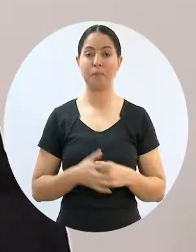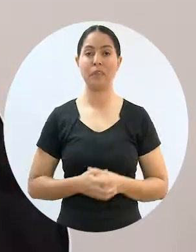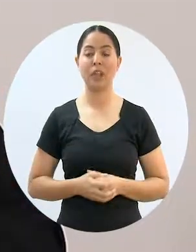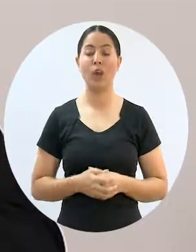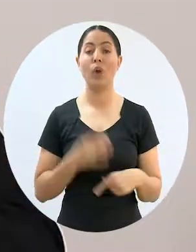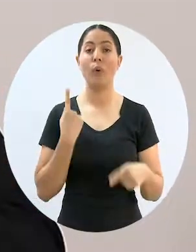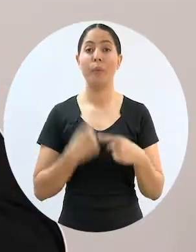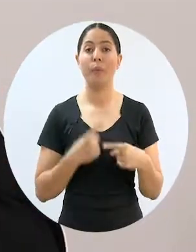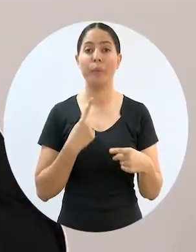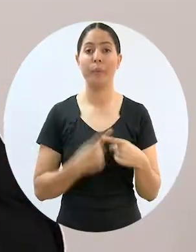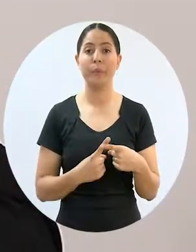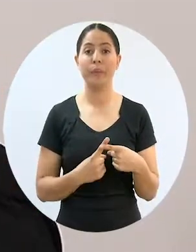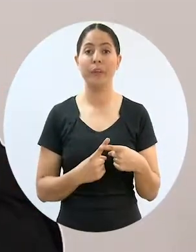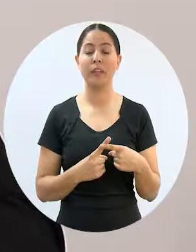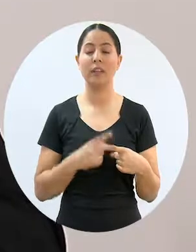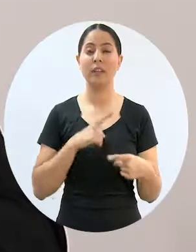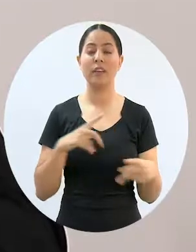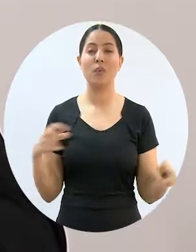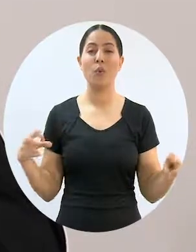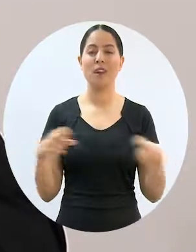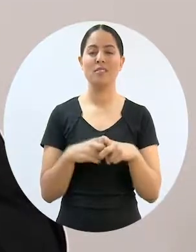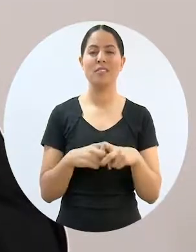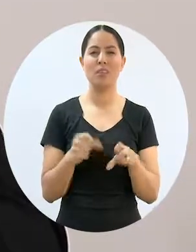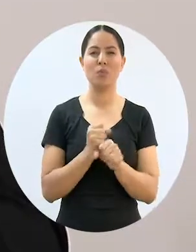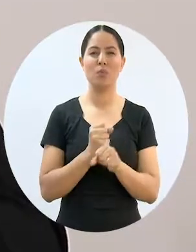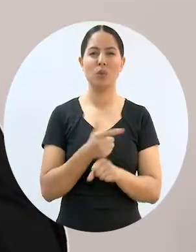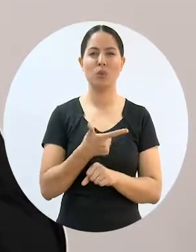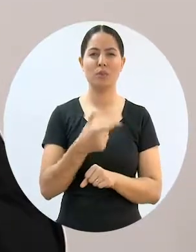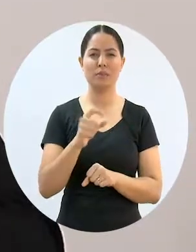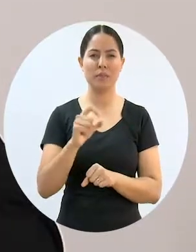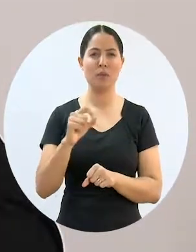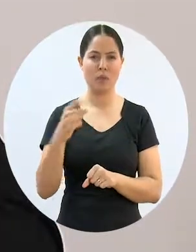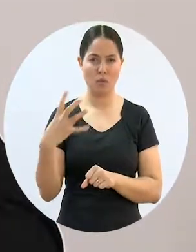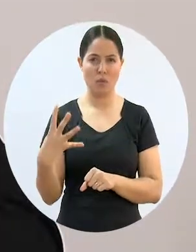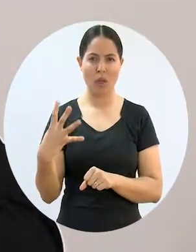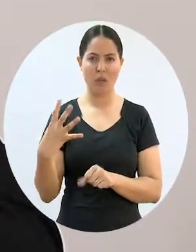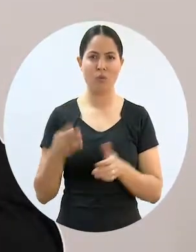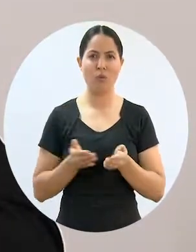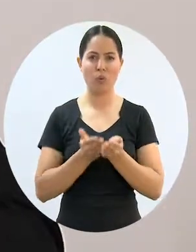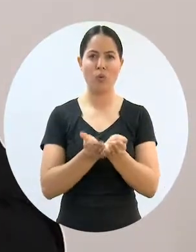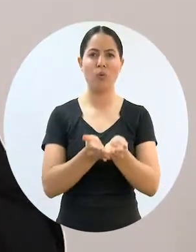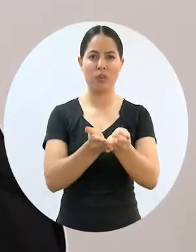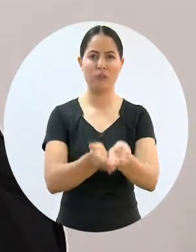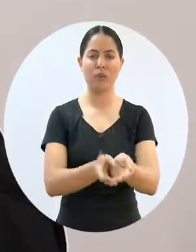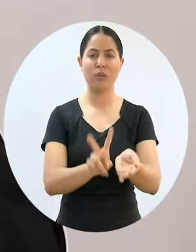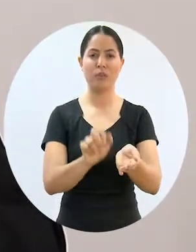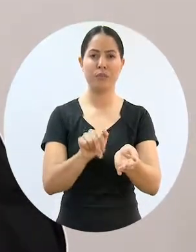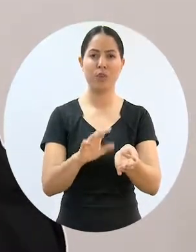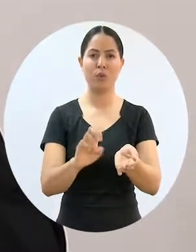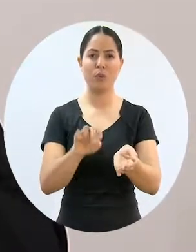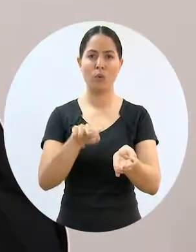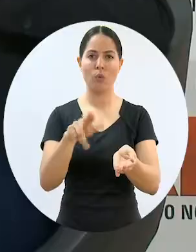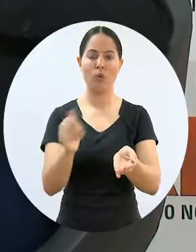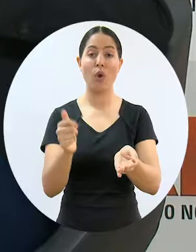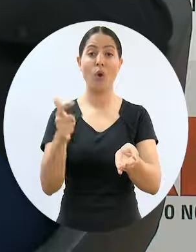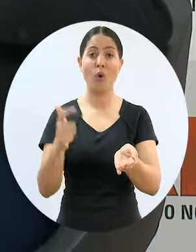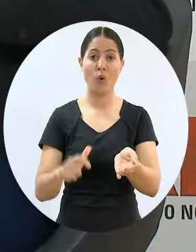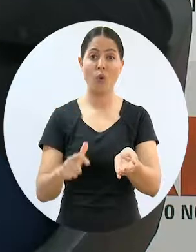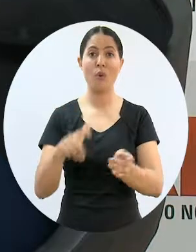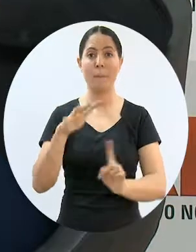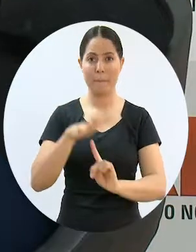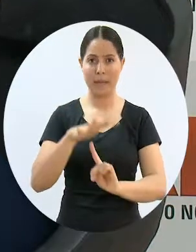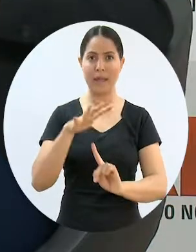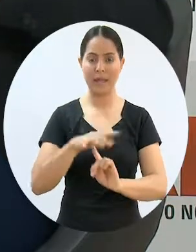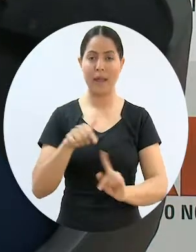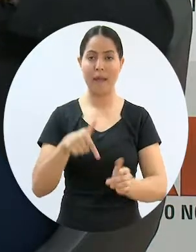causado. Isso foi fixado em decorrência de um acidente que aconteceu lá em 2004 com o navio Vicunha, no